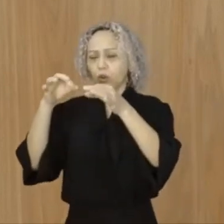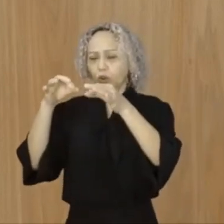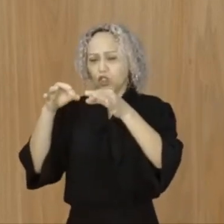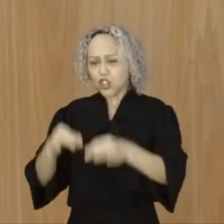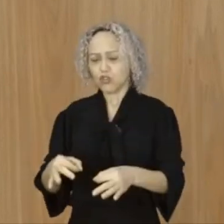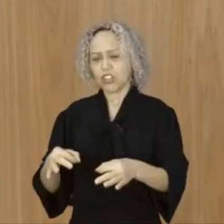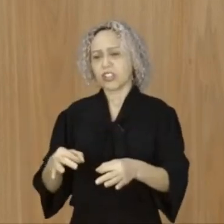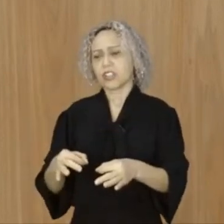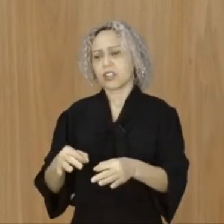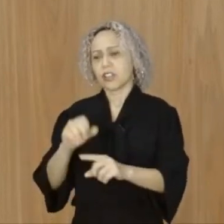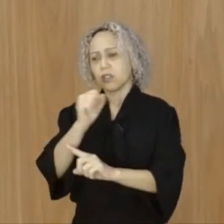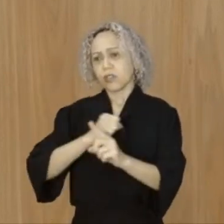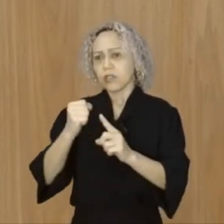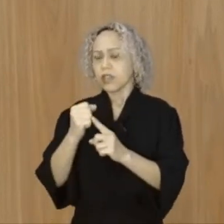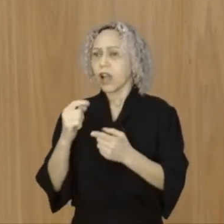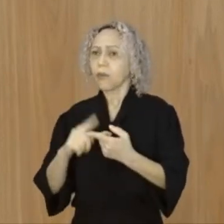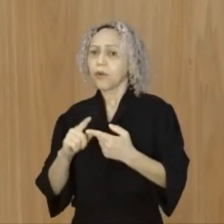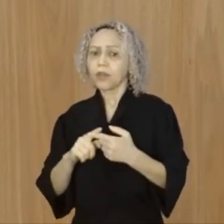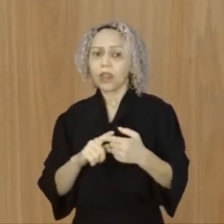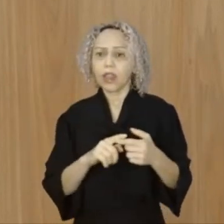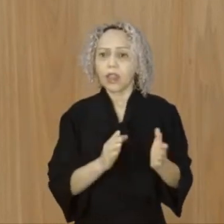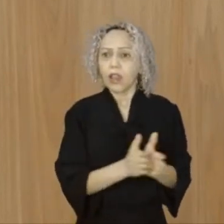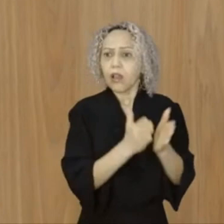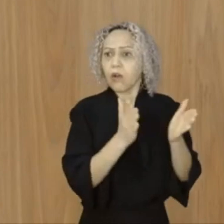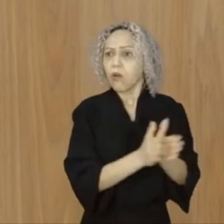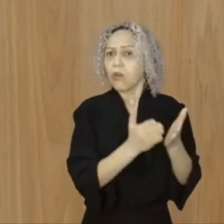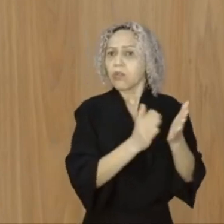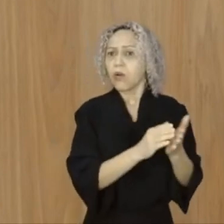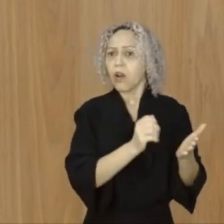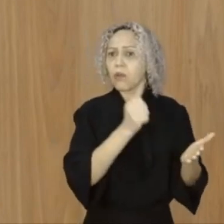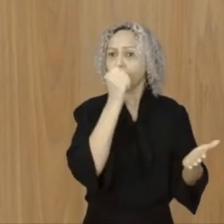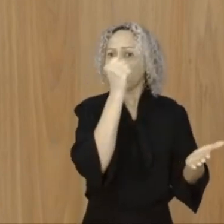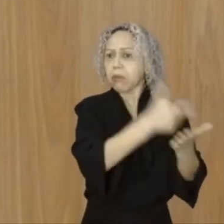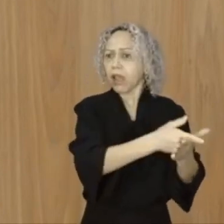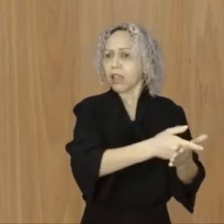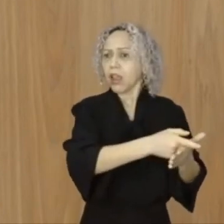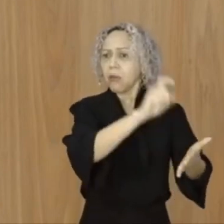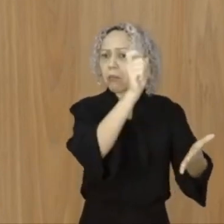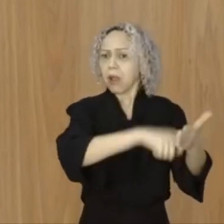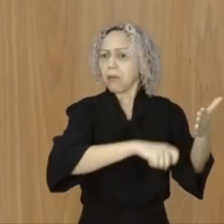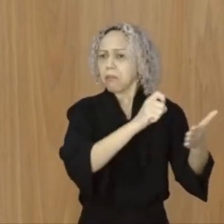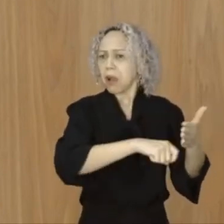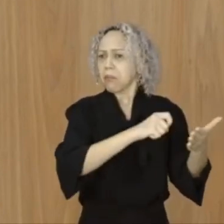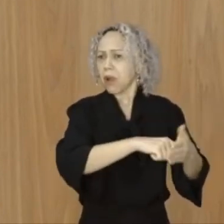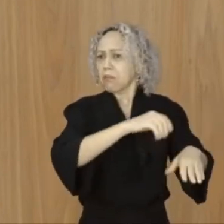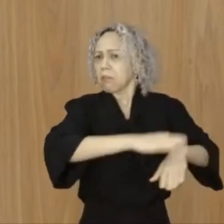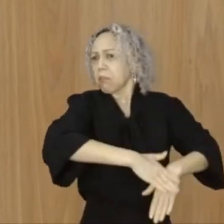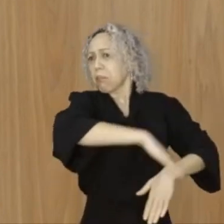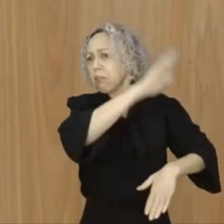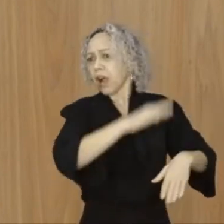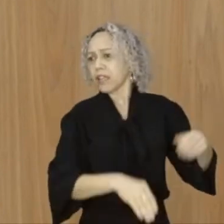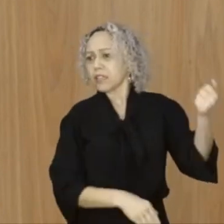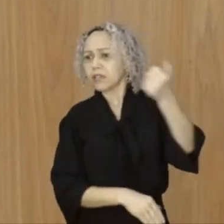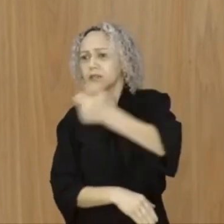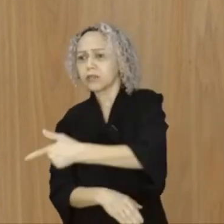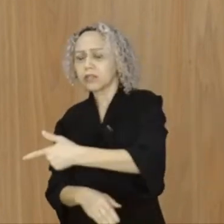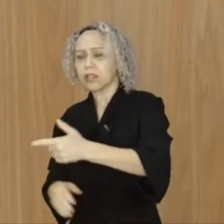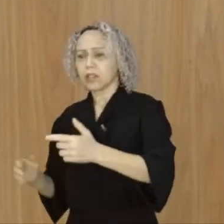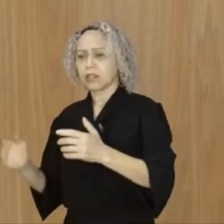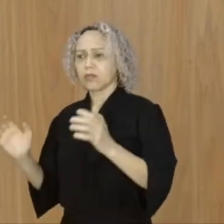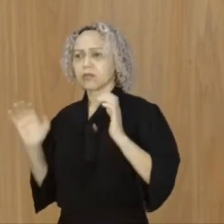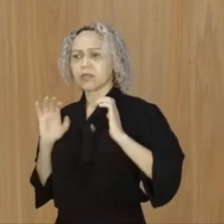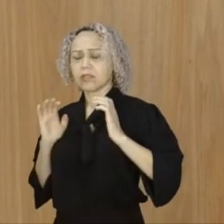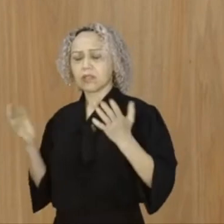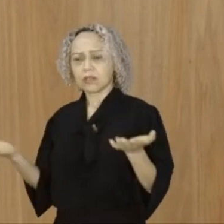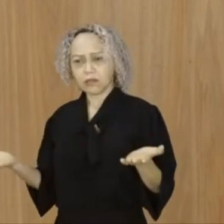impostos proporcionalmente em relação aos mais ricos no Brasil, justamente porque a gente paga os mesmos impostos em relação ao consumo. E a maior parte da